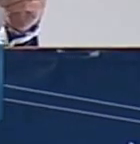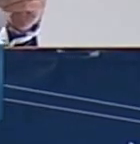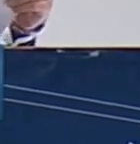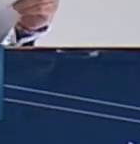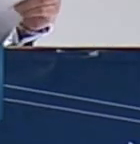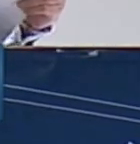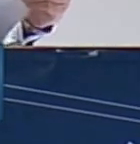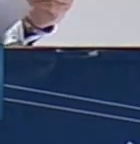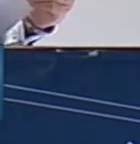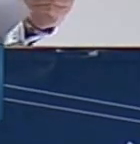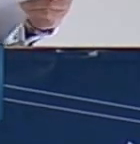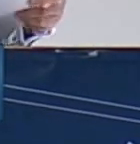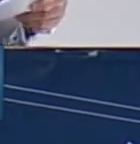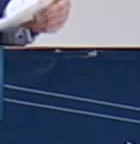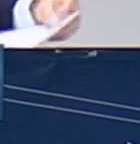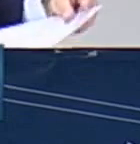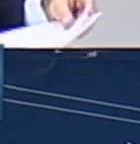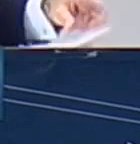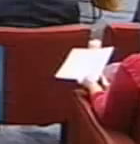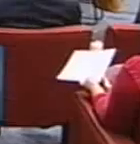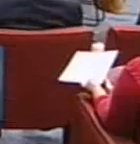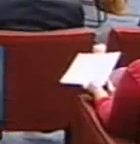de Telecomunicações